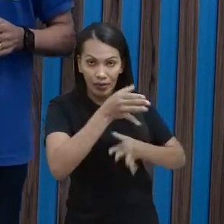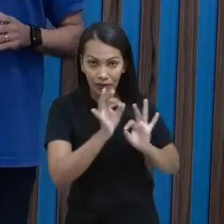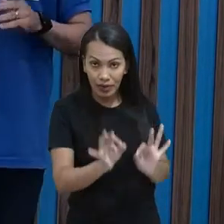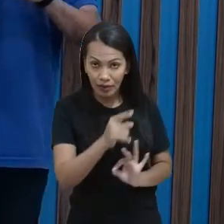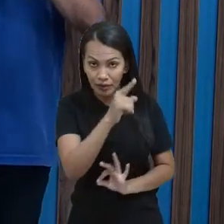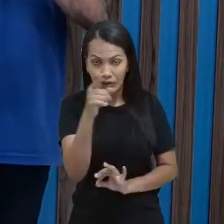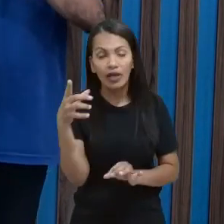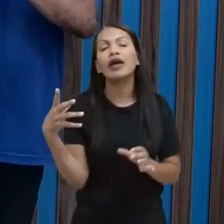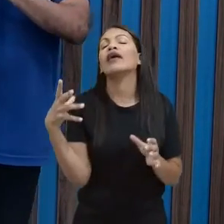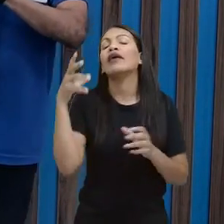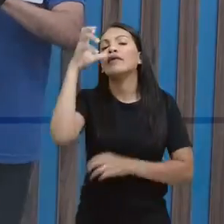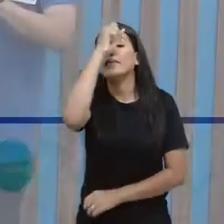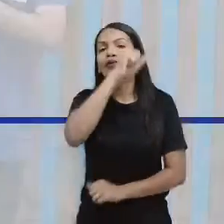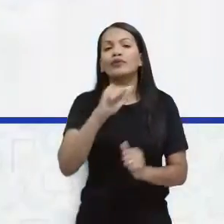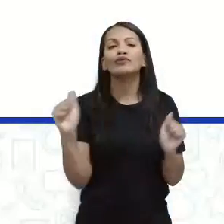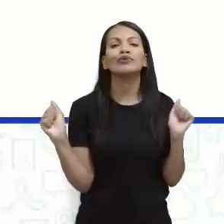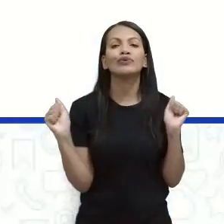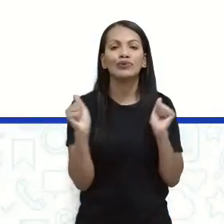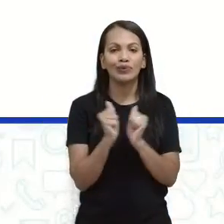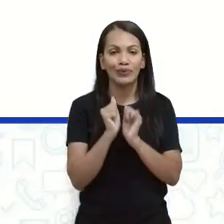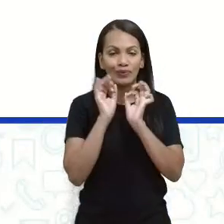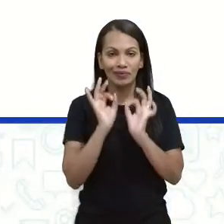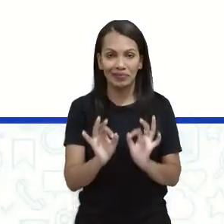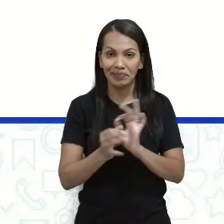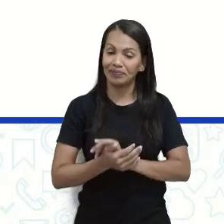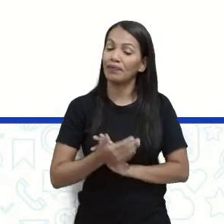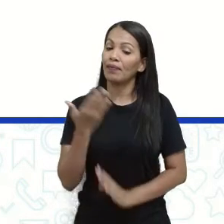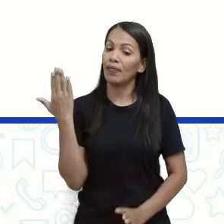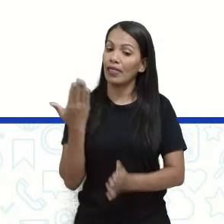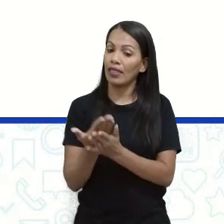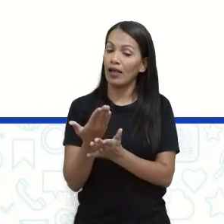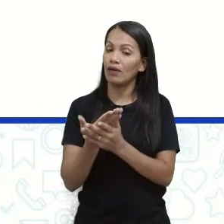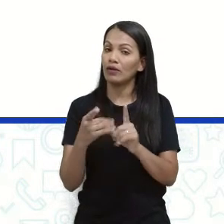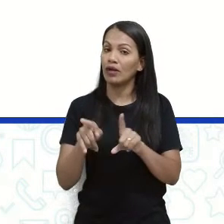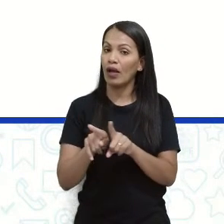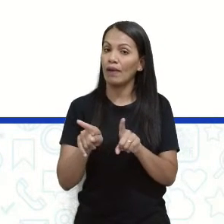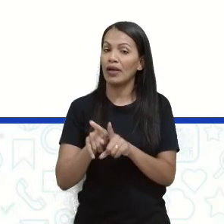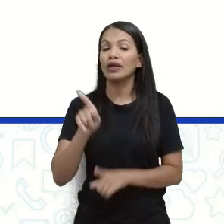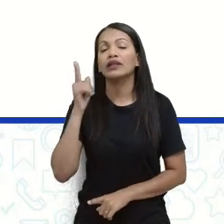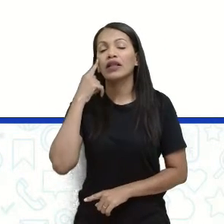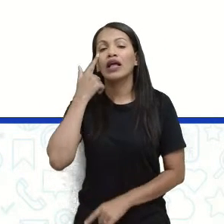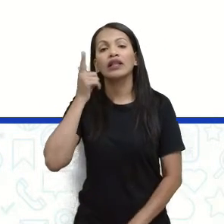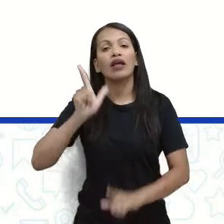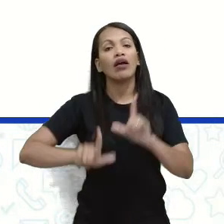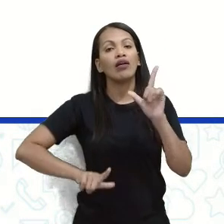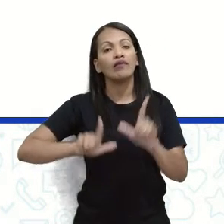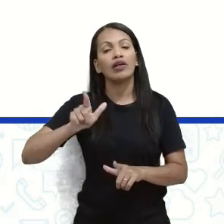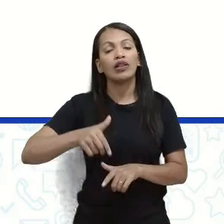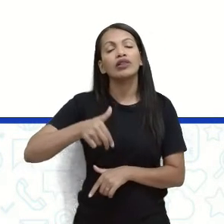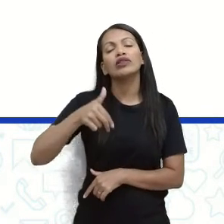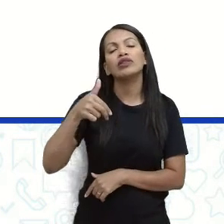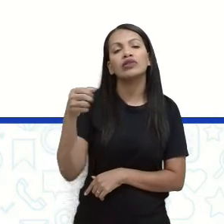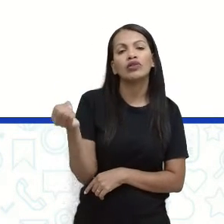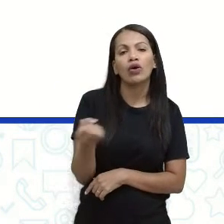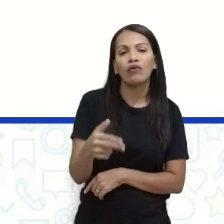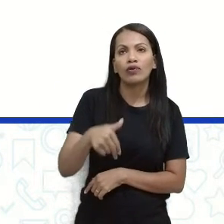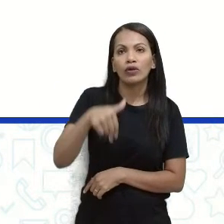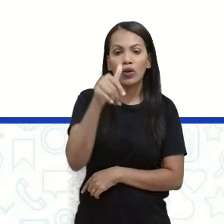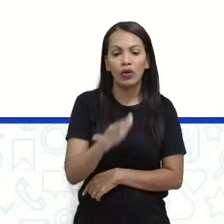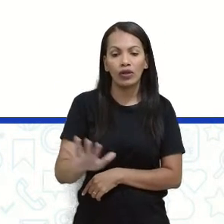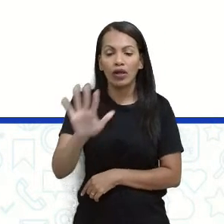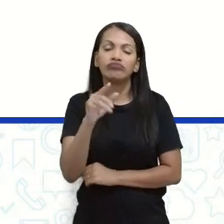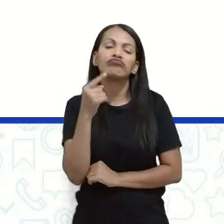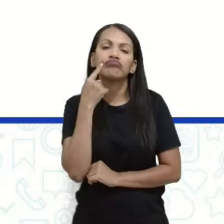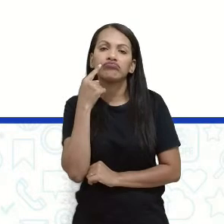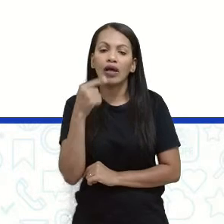embora. Ó, esta aula, ela passa na TV Nova Nordeste, né? No canal 22, você consegue assistir